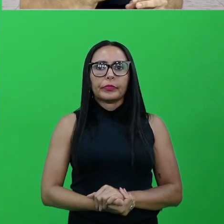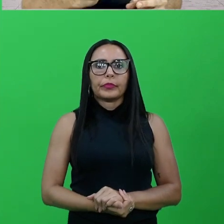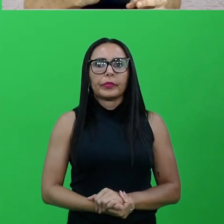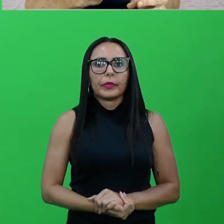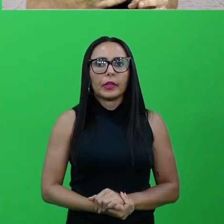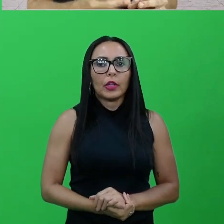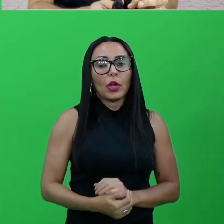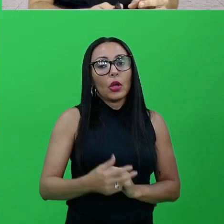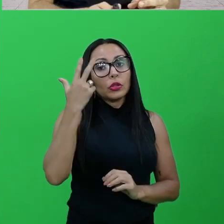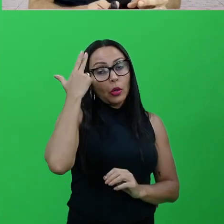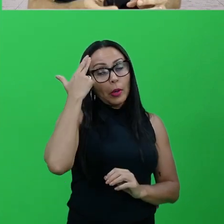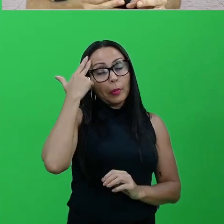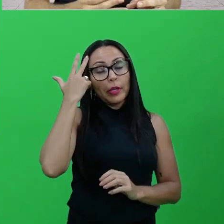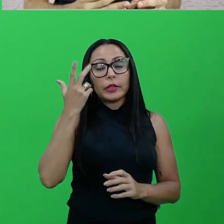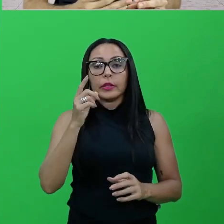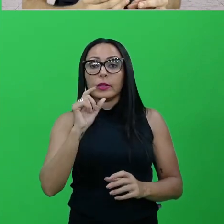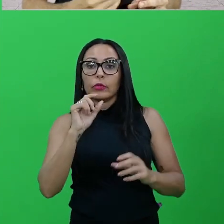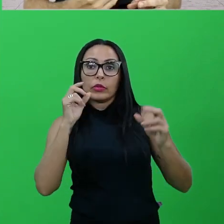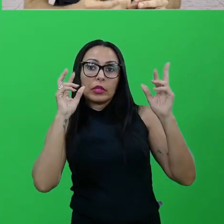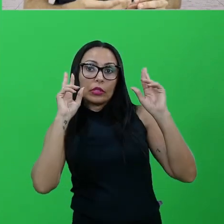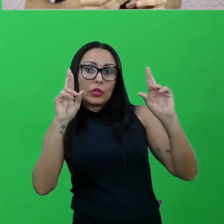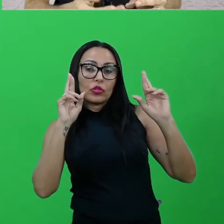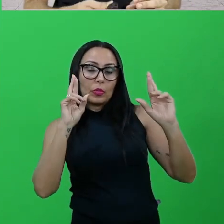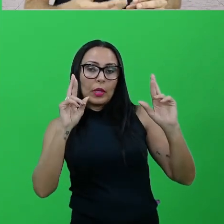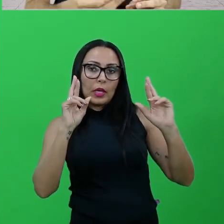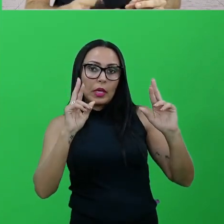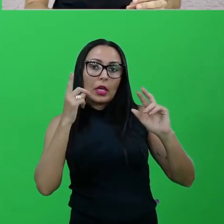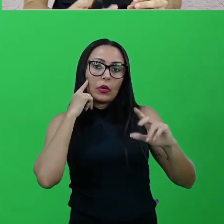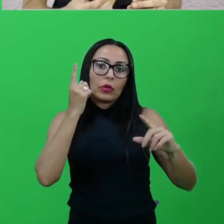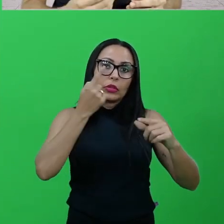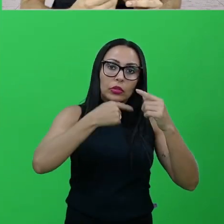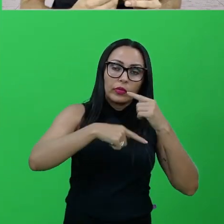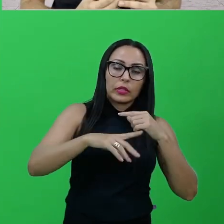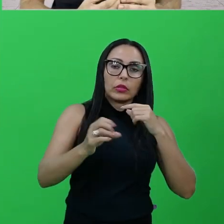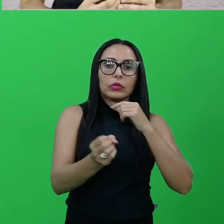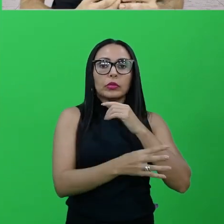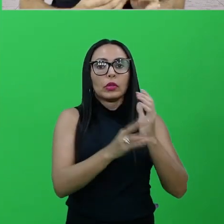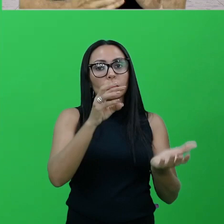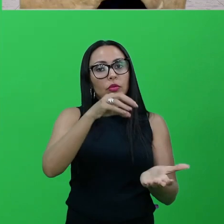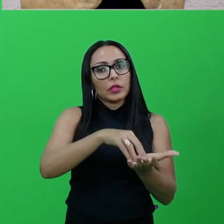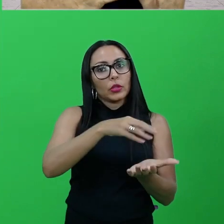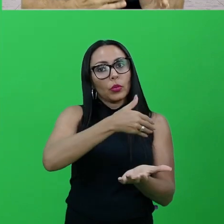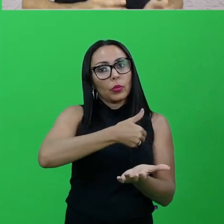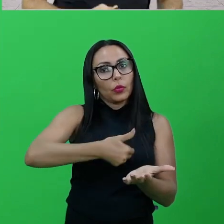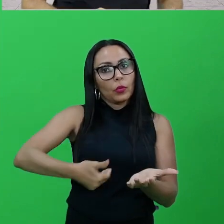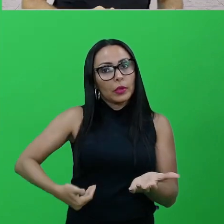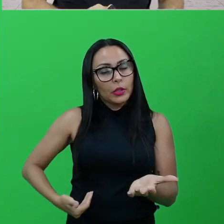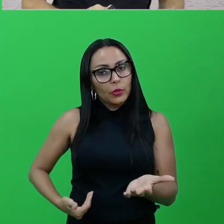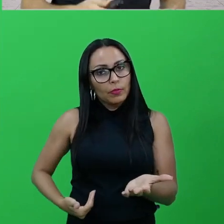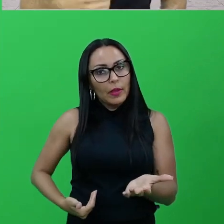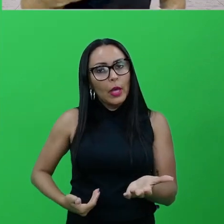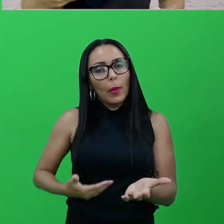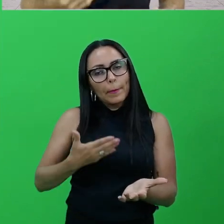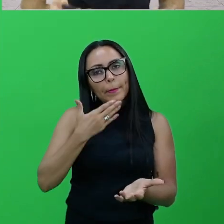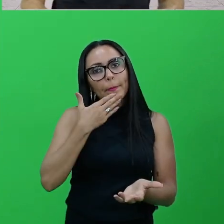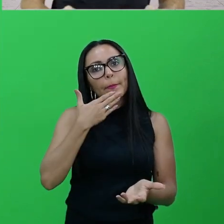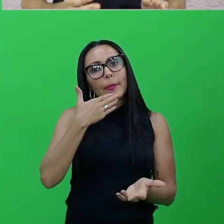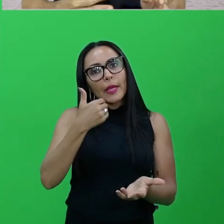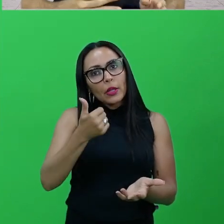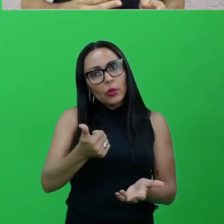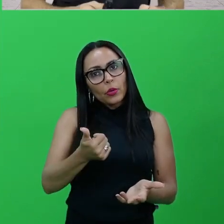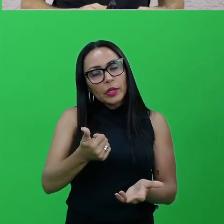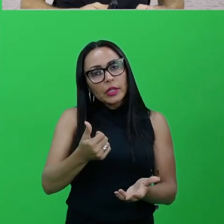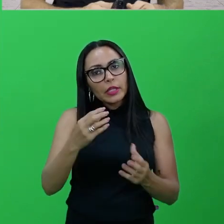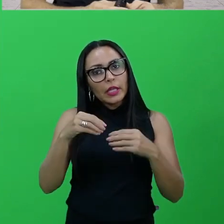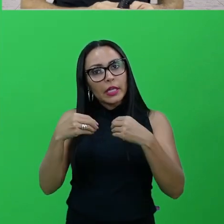Normalmente, o que se espera, né, enquanto desdobramento de uma inovação no setor público, é uma melhoria na entrega